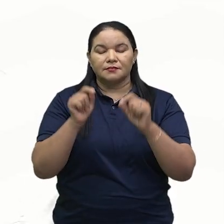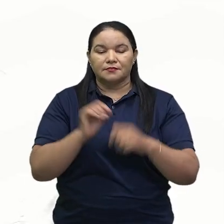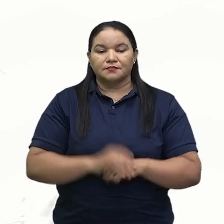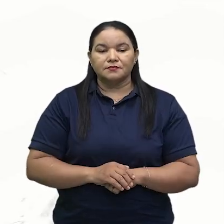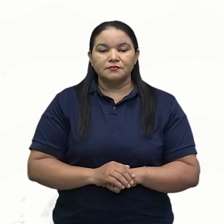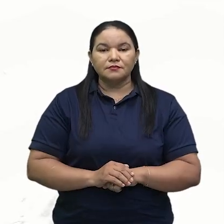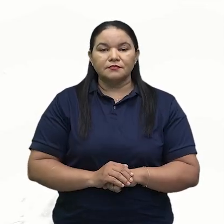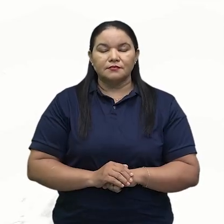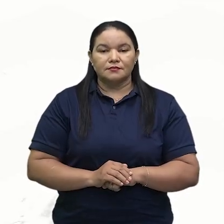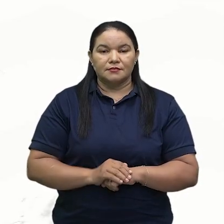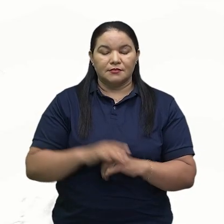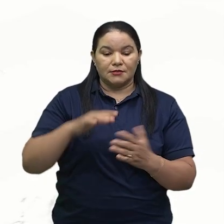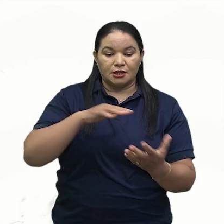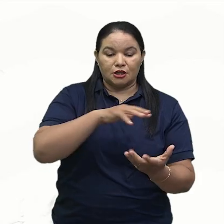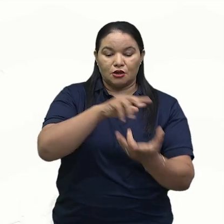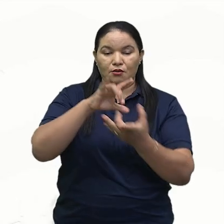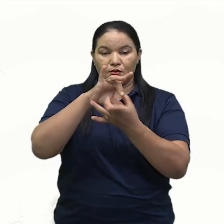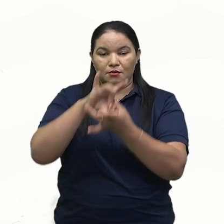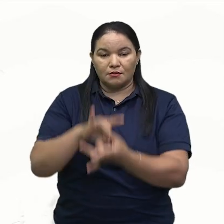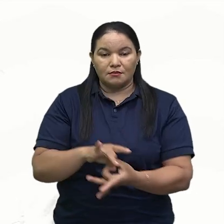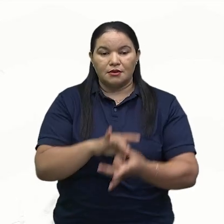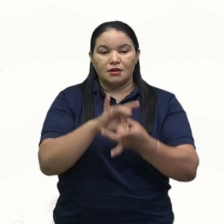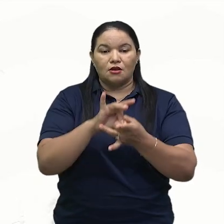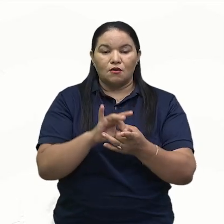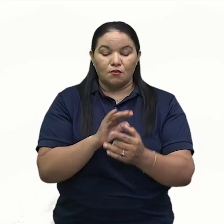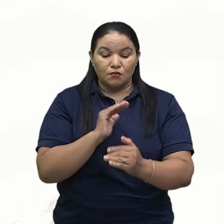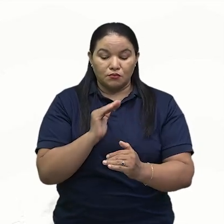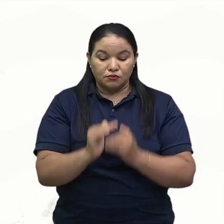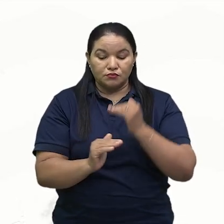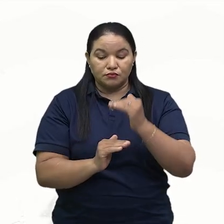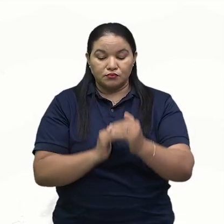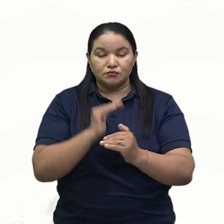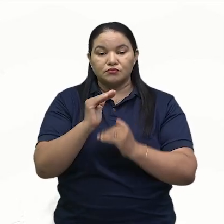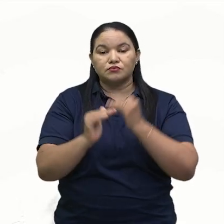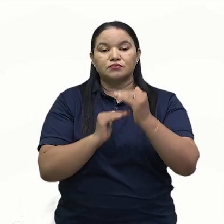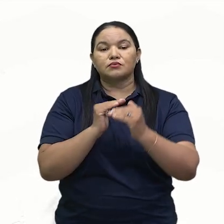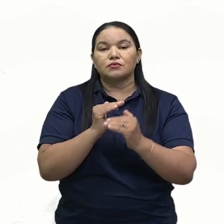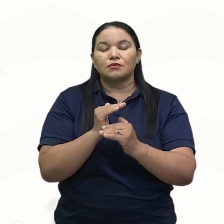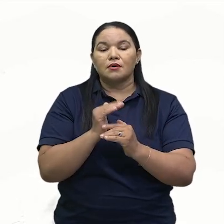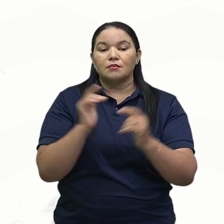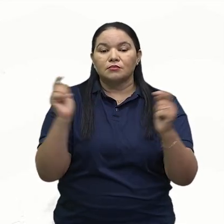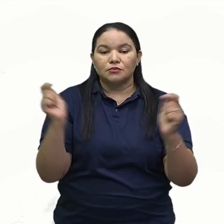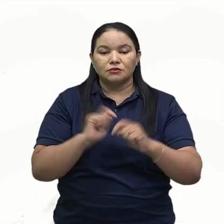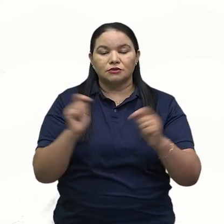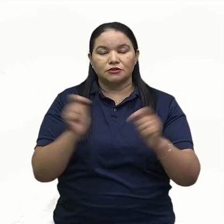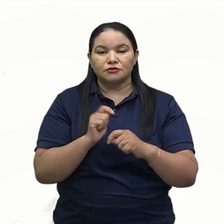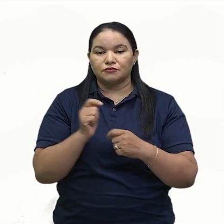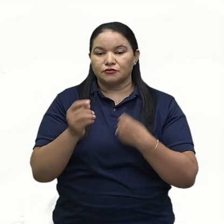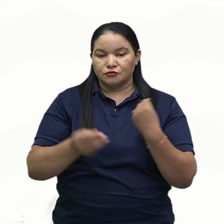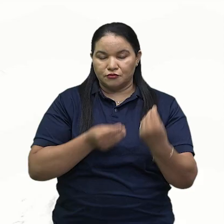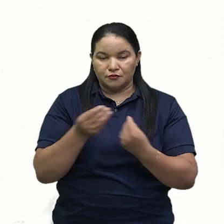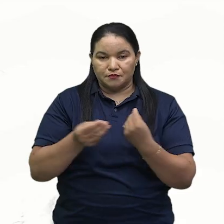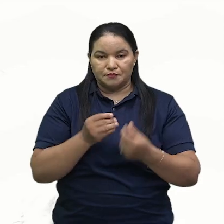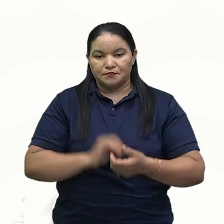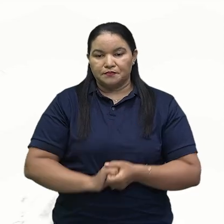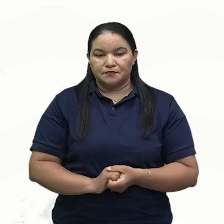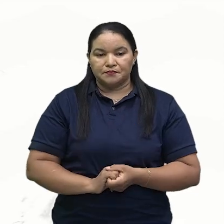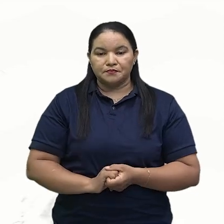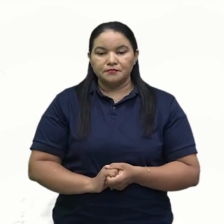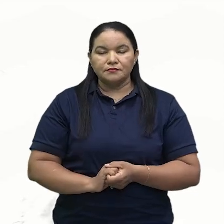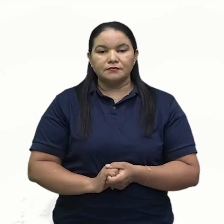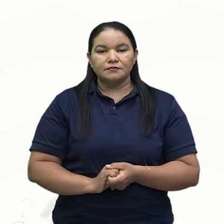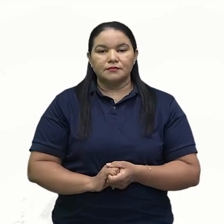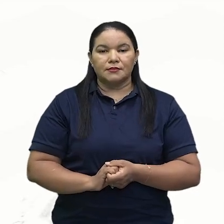desenvolvimento dessa globalização, a consolidação da globalização, ela se tornou possível também com o desenvolvimento